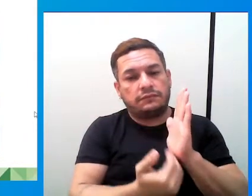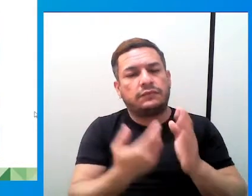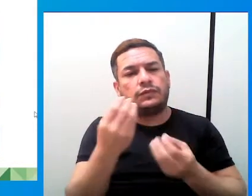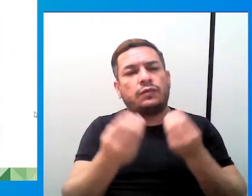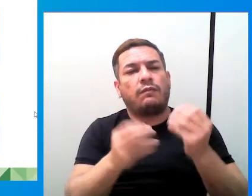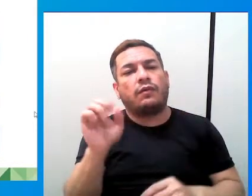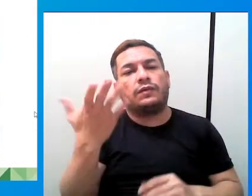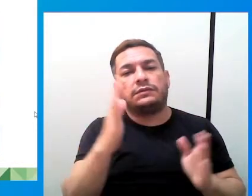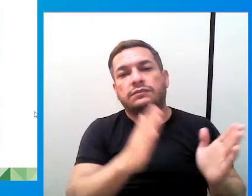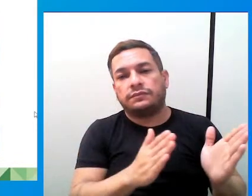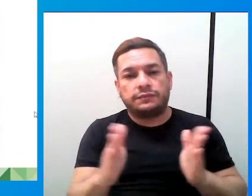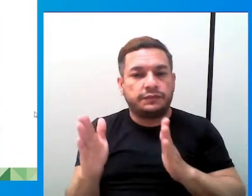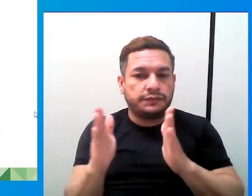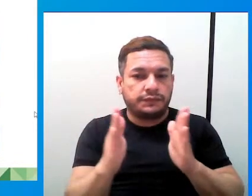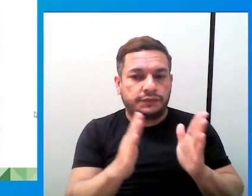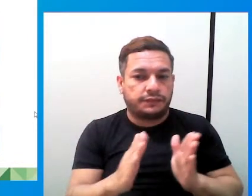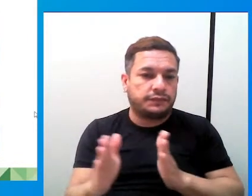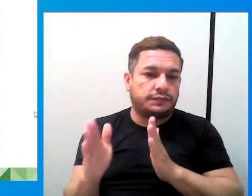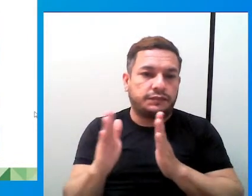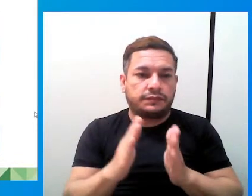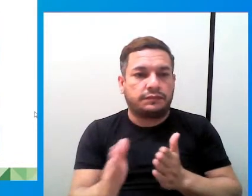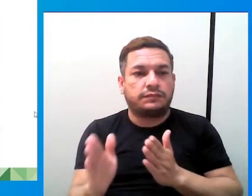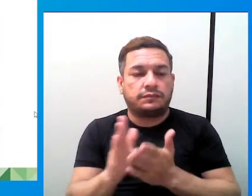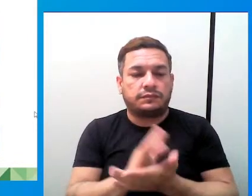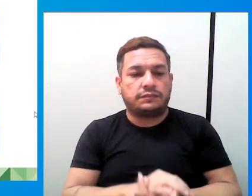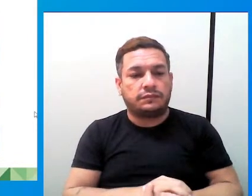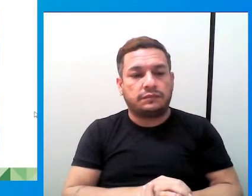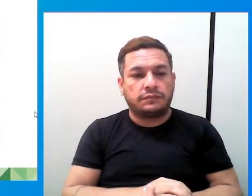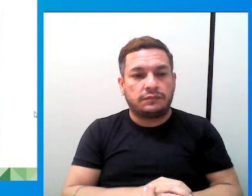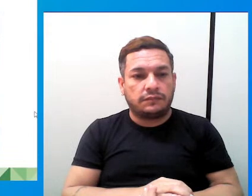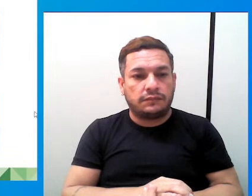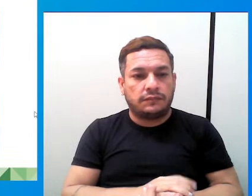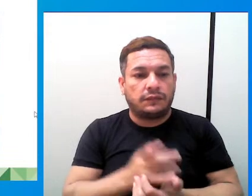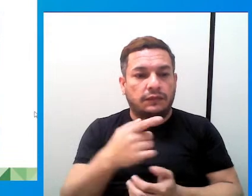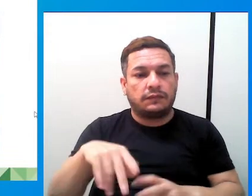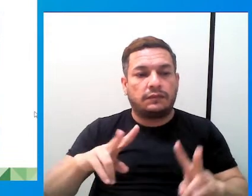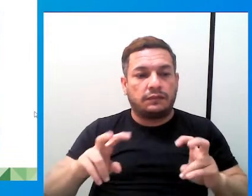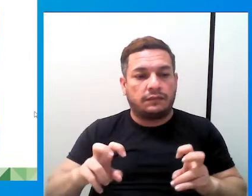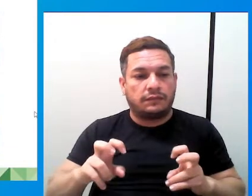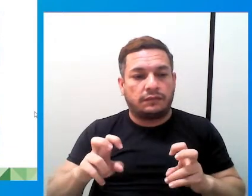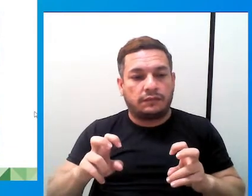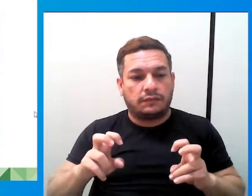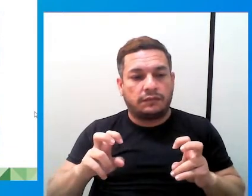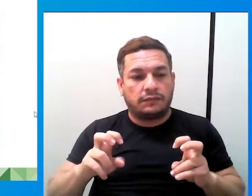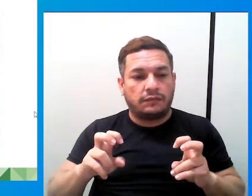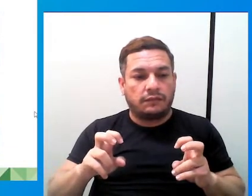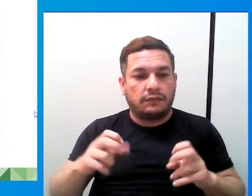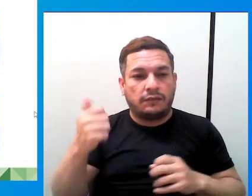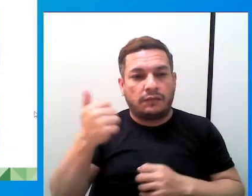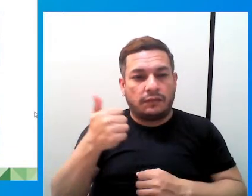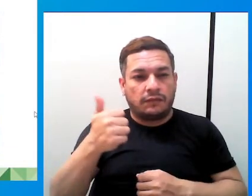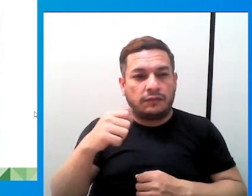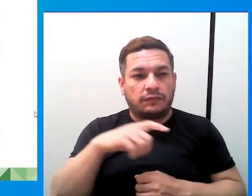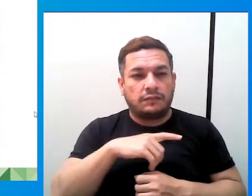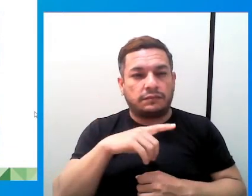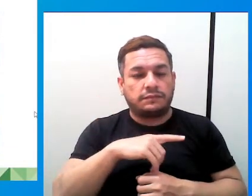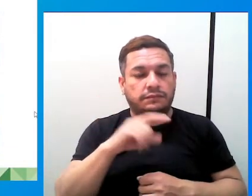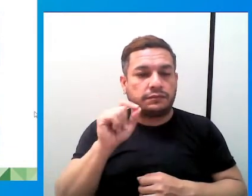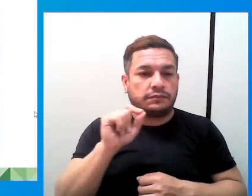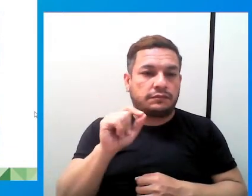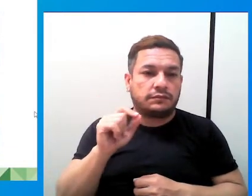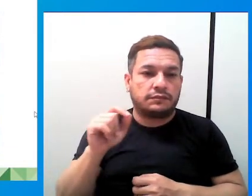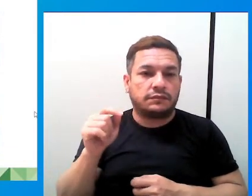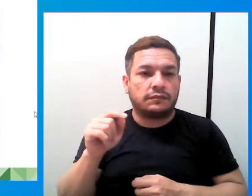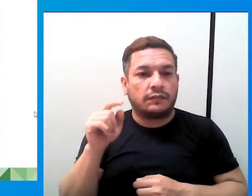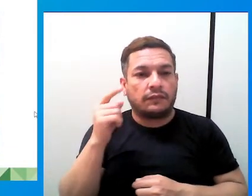já fiz aí um apanhado geral sobre elas, mas vocês vão perceber, né, que aqui a etapa 1 ela tem, desde a criação